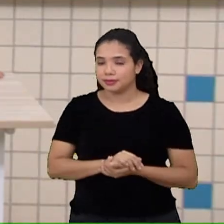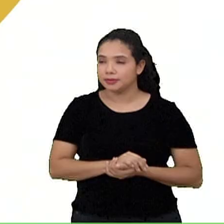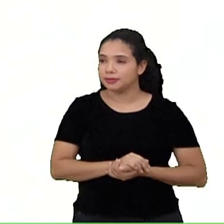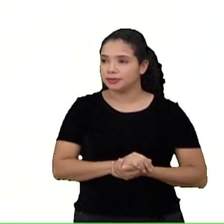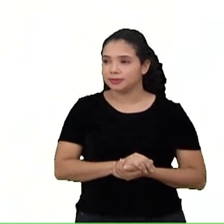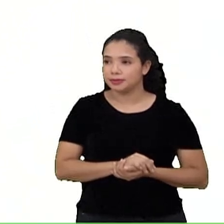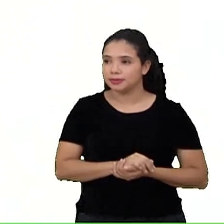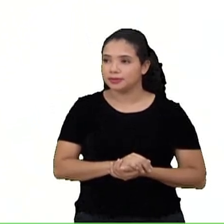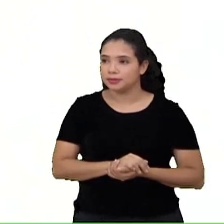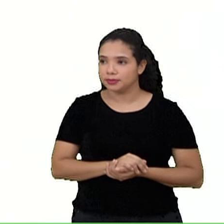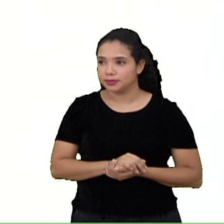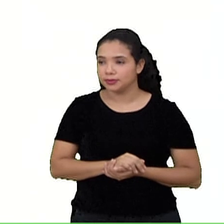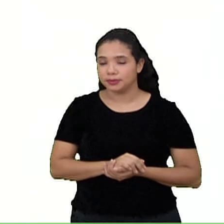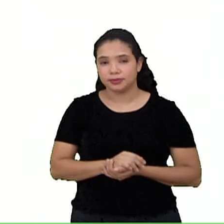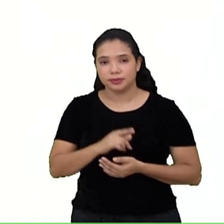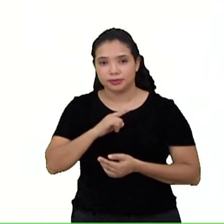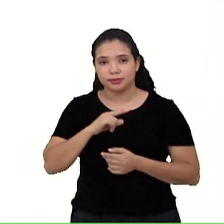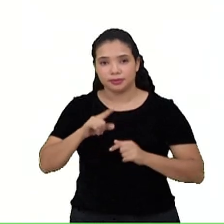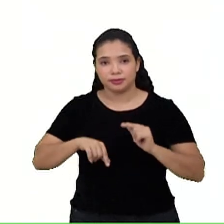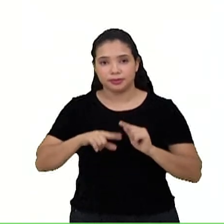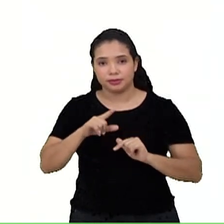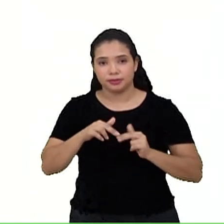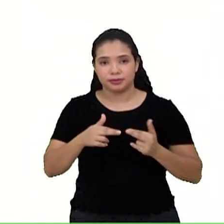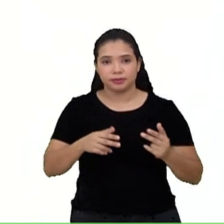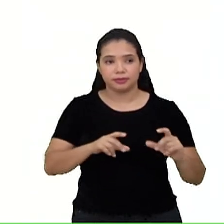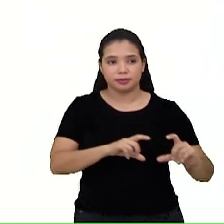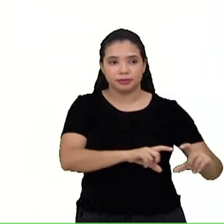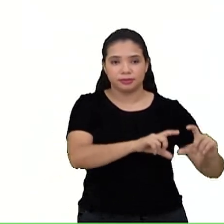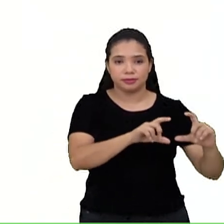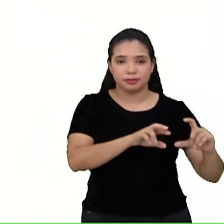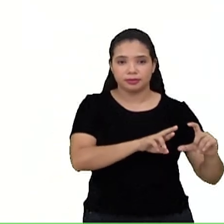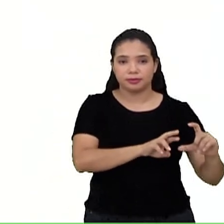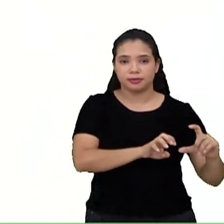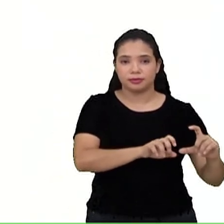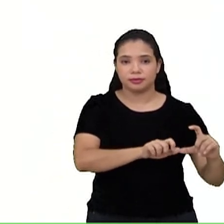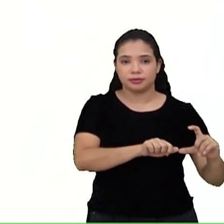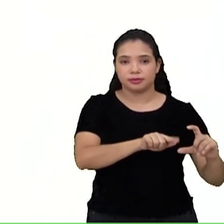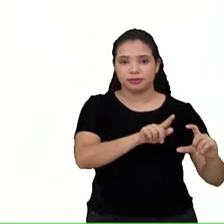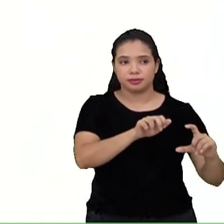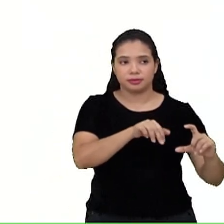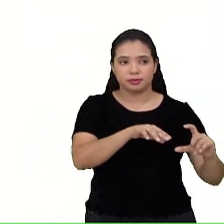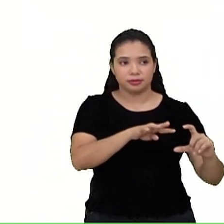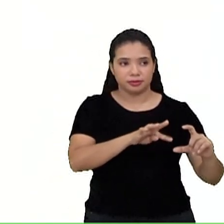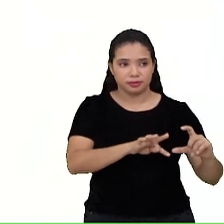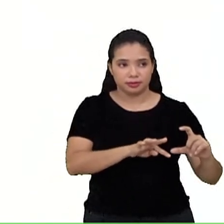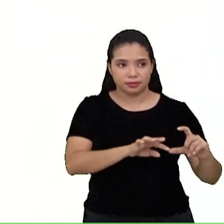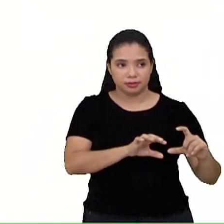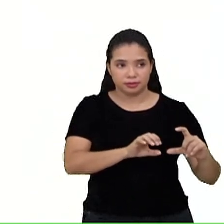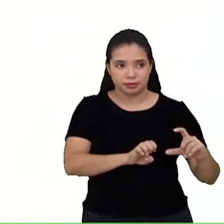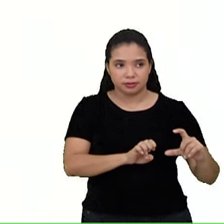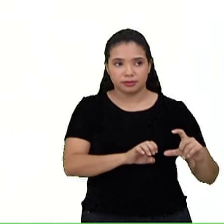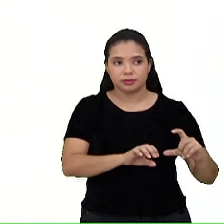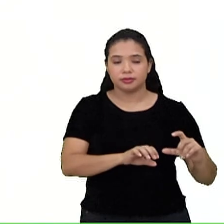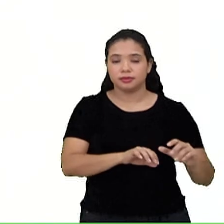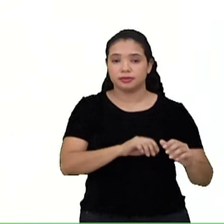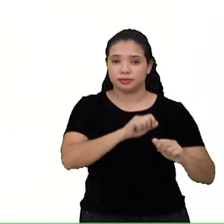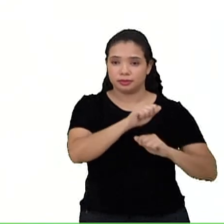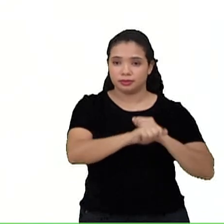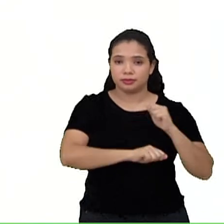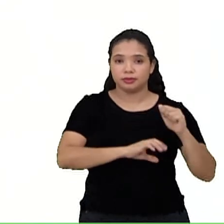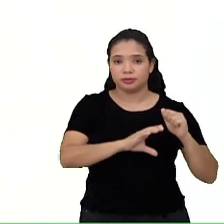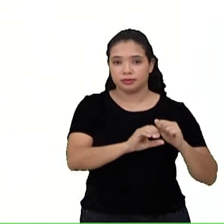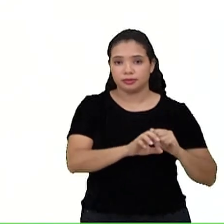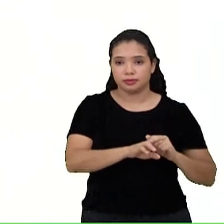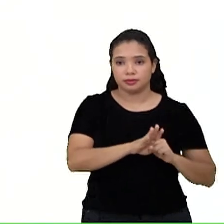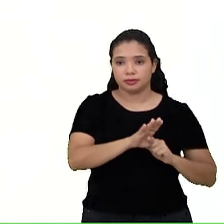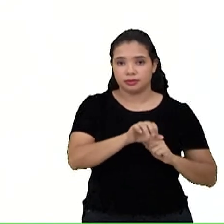reagentes e o produto, né? O reagente aí que a gente colocou foi um átomo de carbono e 2 de oxigênio, tá? Eles vão reagir